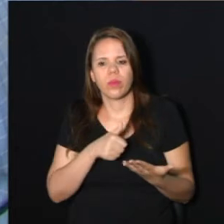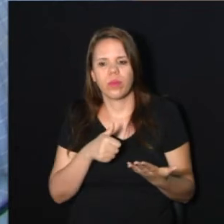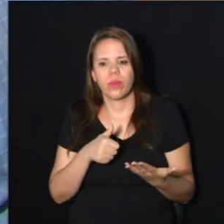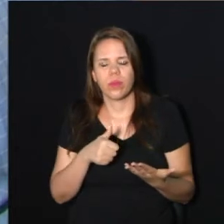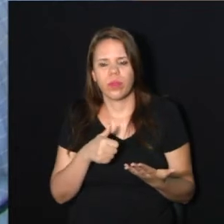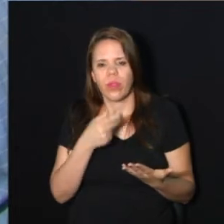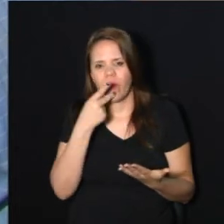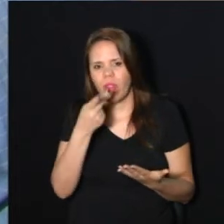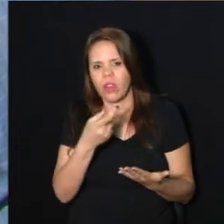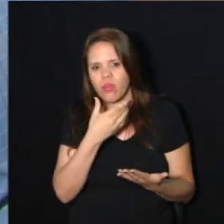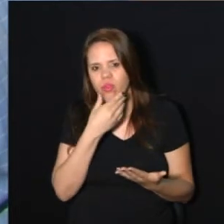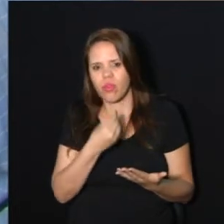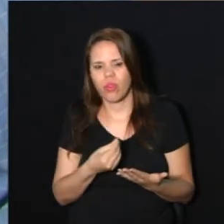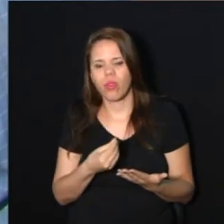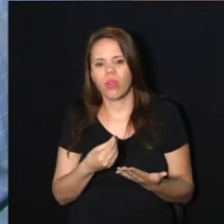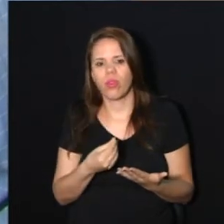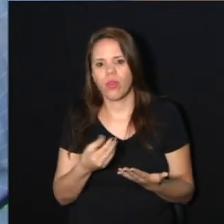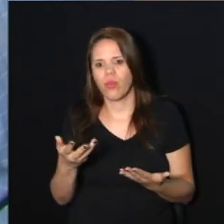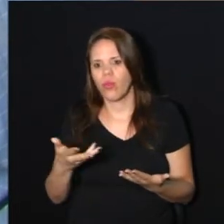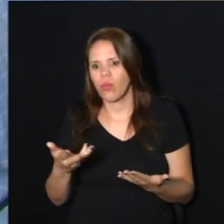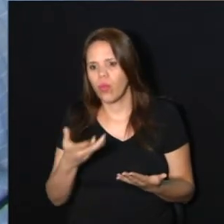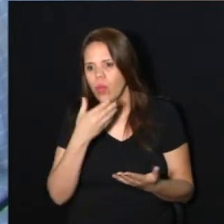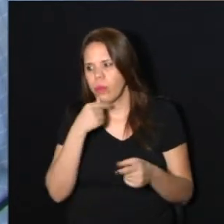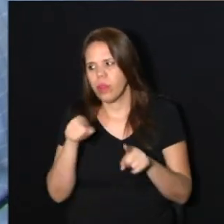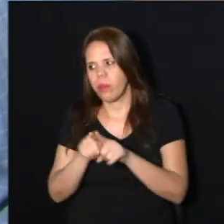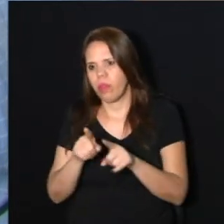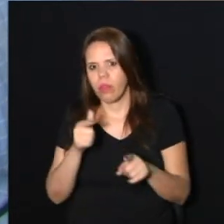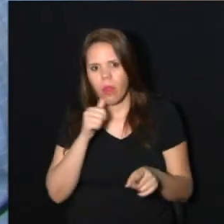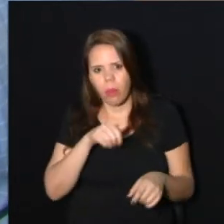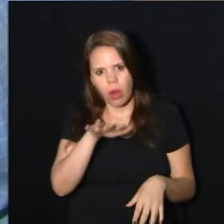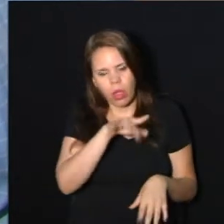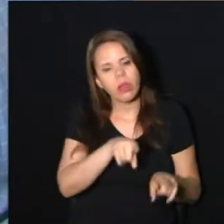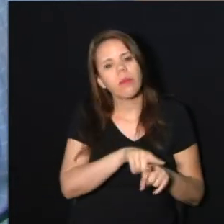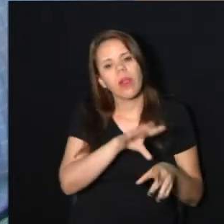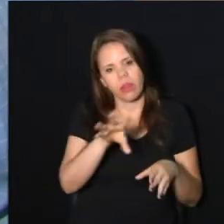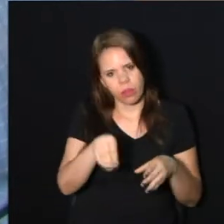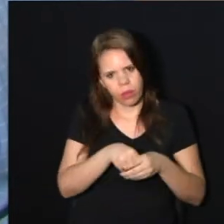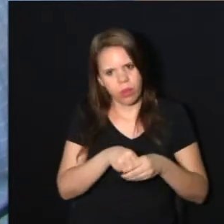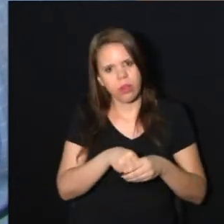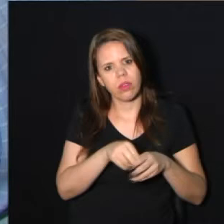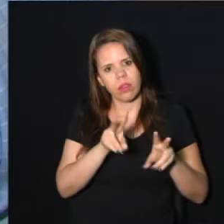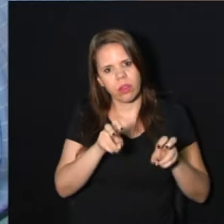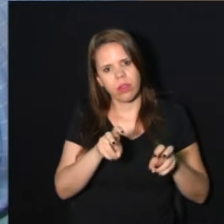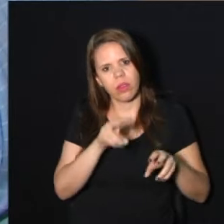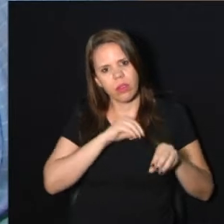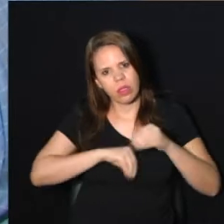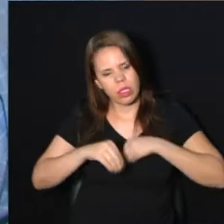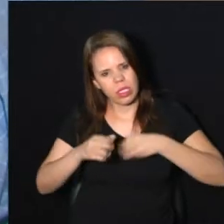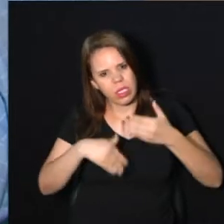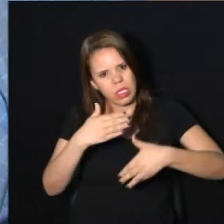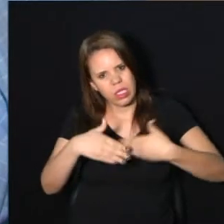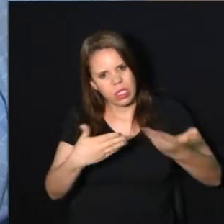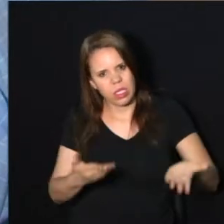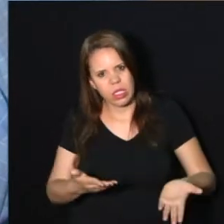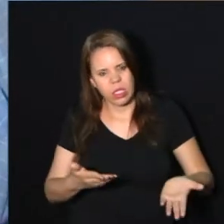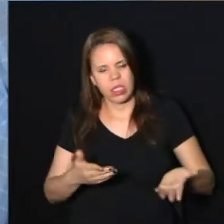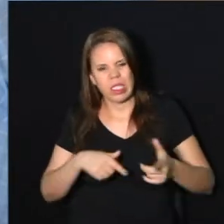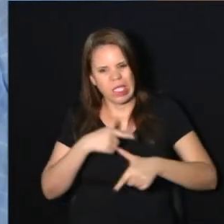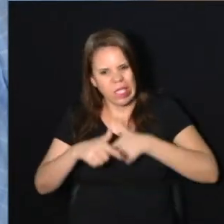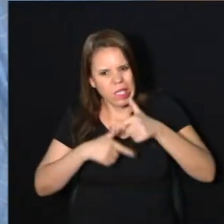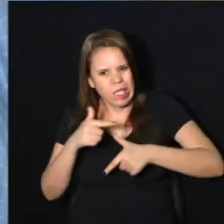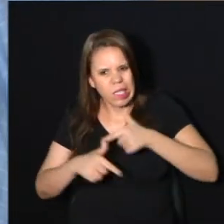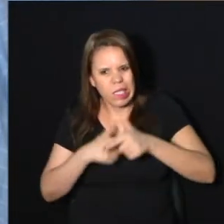falamos dos homens, dessa velocidade, as mulheres também estão inseridas nesse processo de